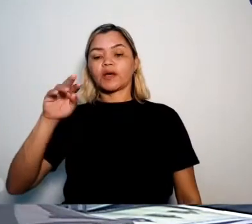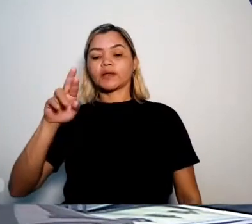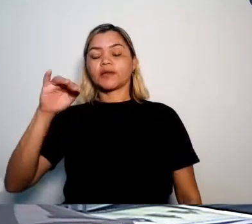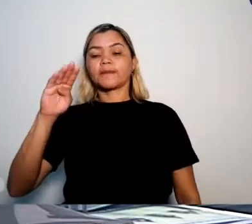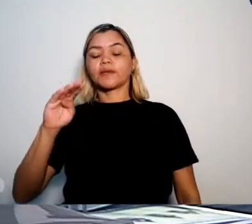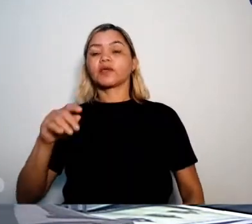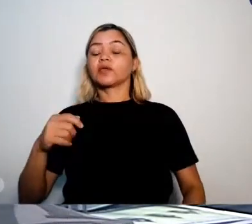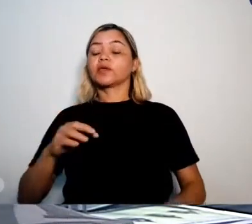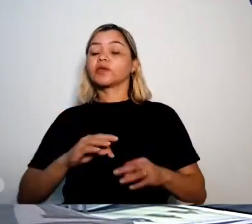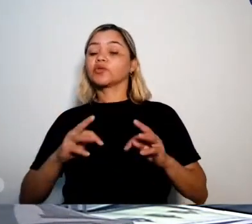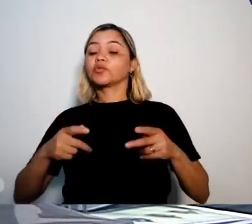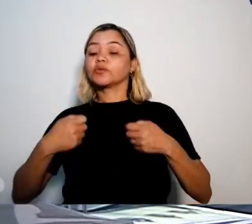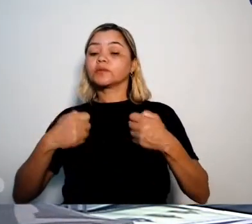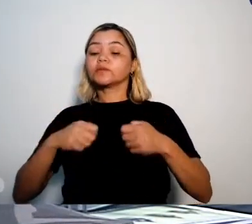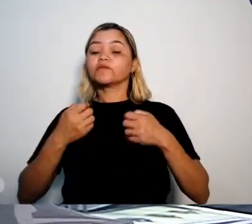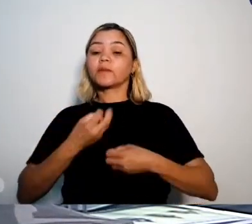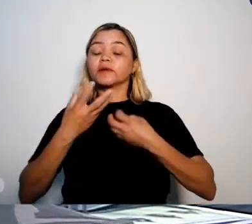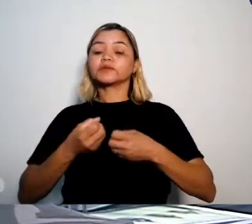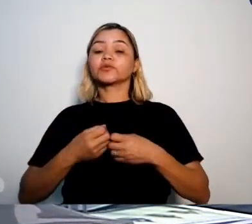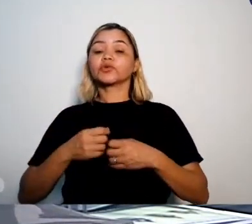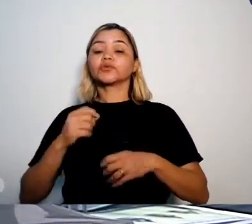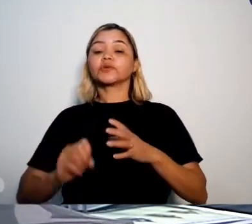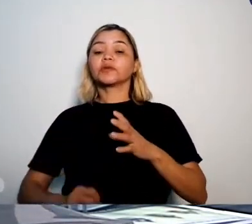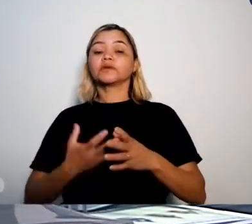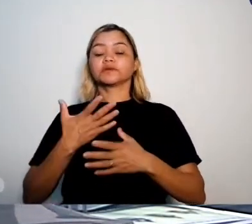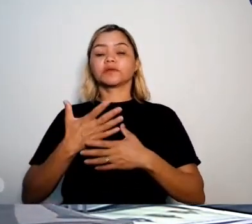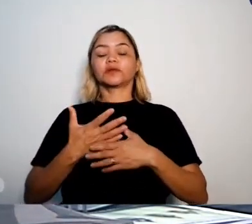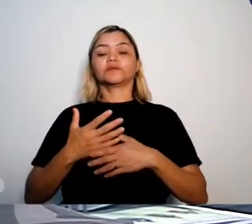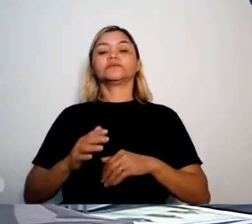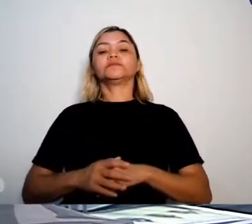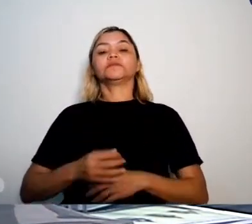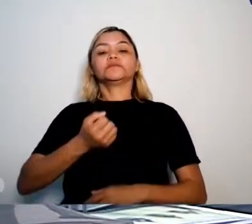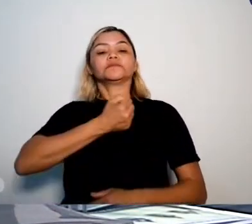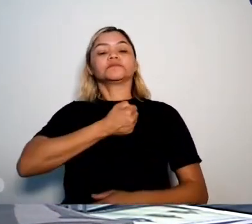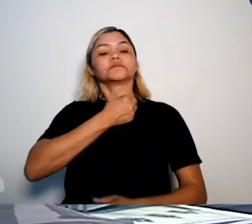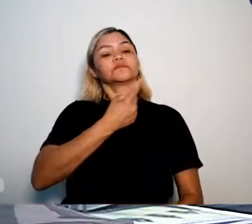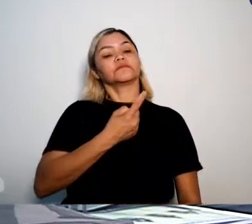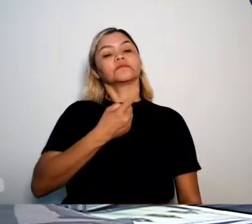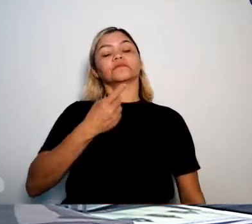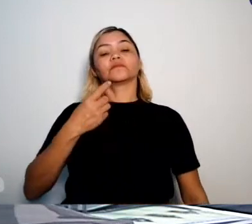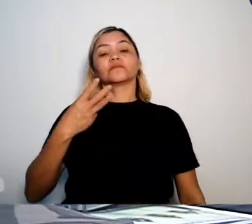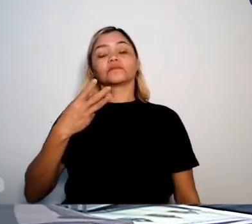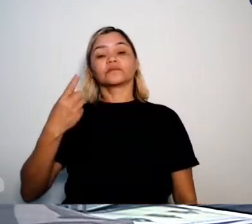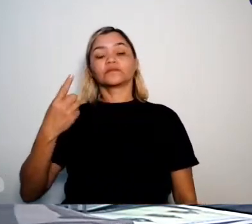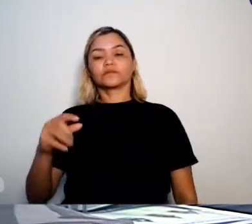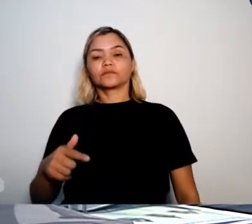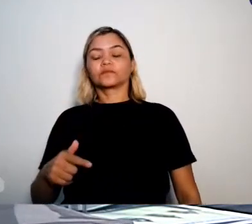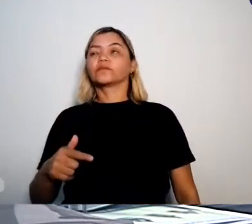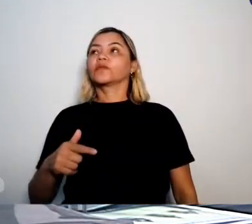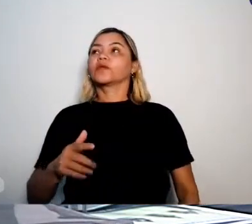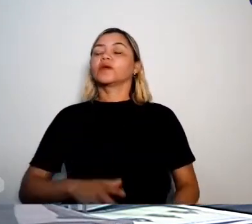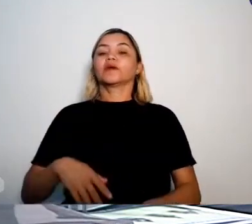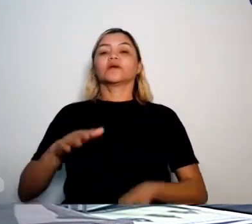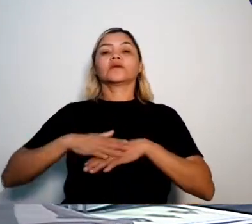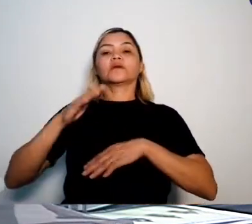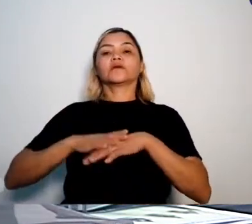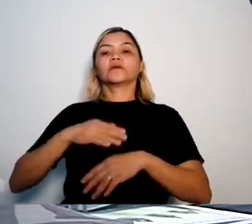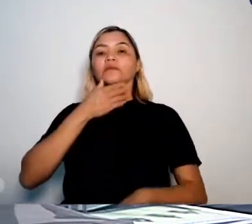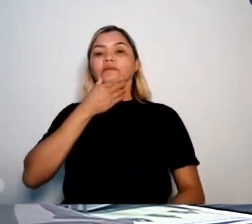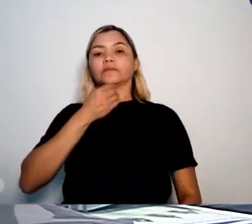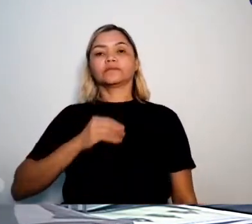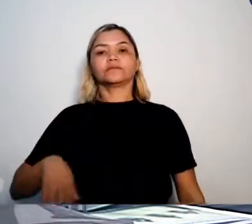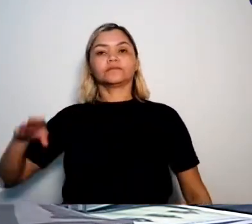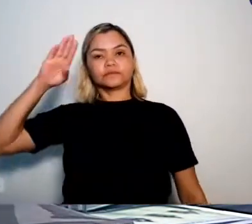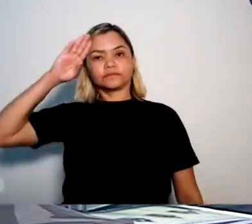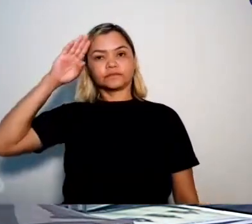obra. Número 1312, de autoria do vereador Sargento Laudo, ao